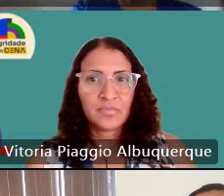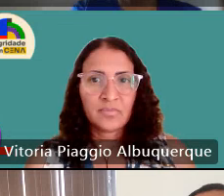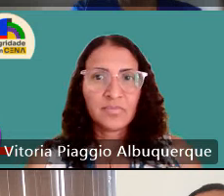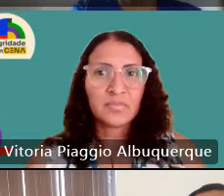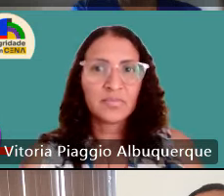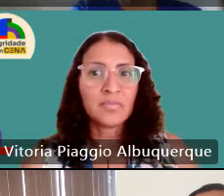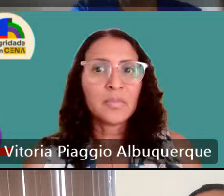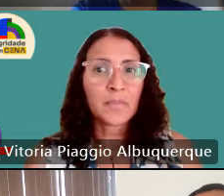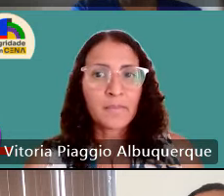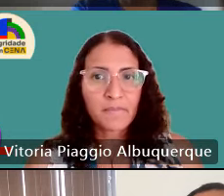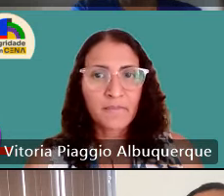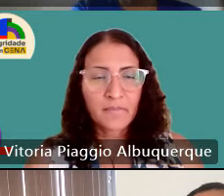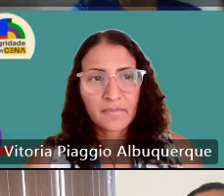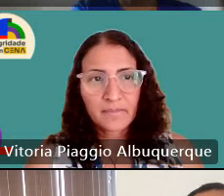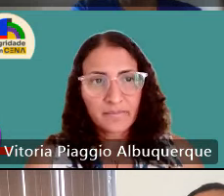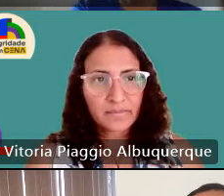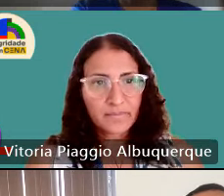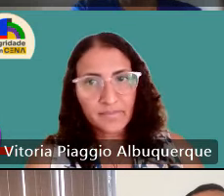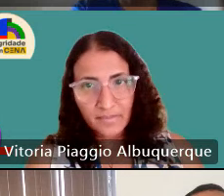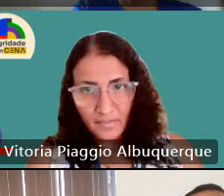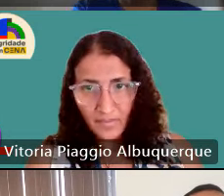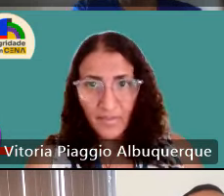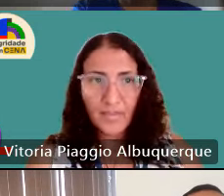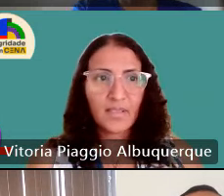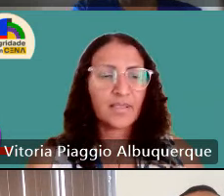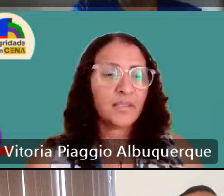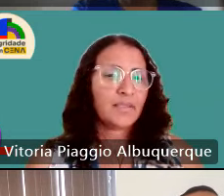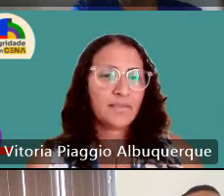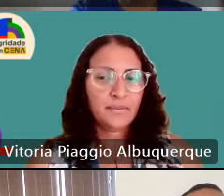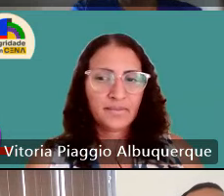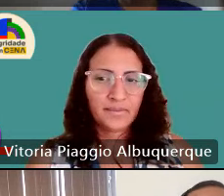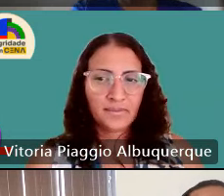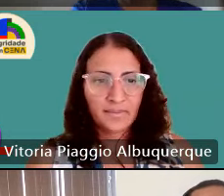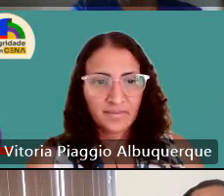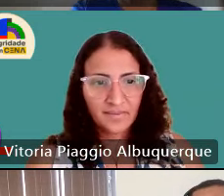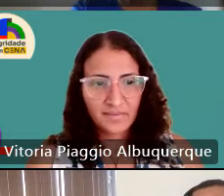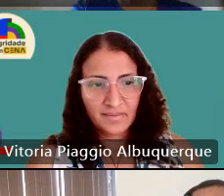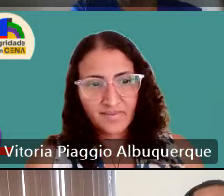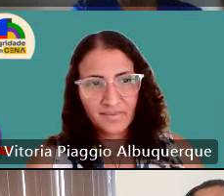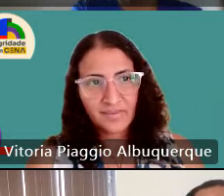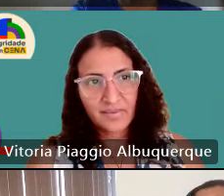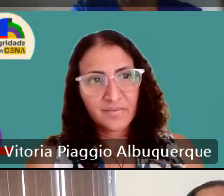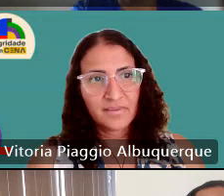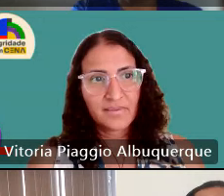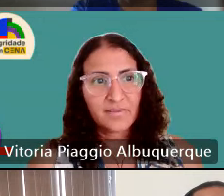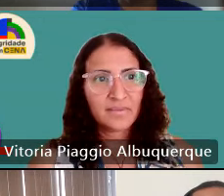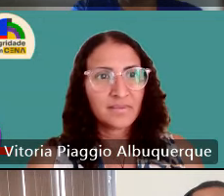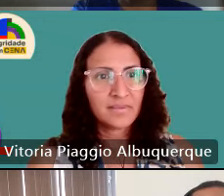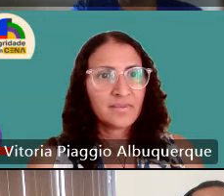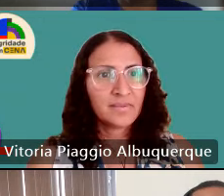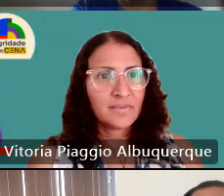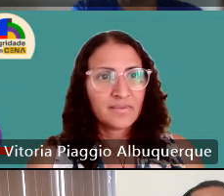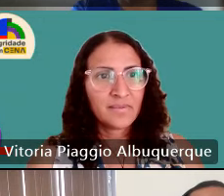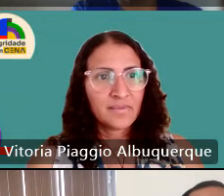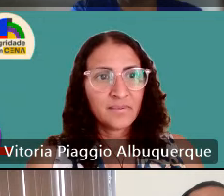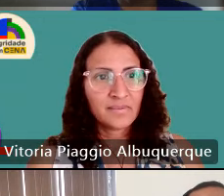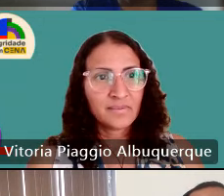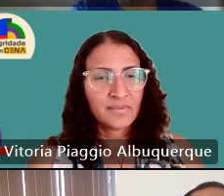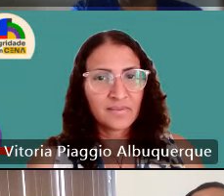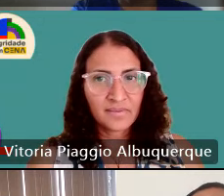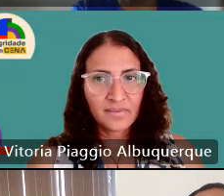gestor tem toda essa essa esse contexto fático Toda a realidade que incide ali e o consensualismo também ele